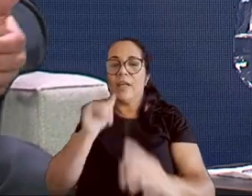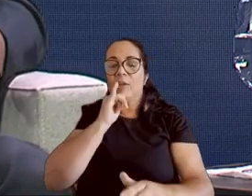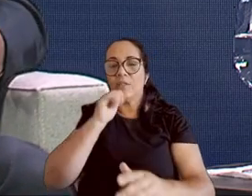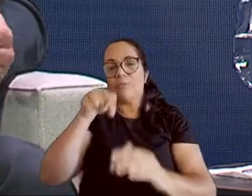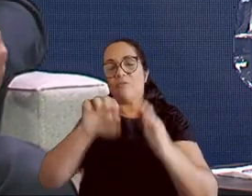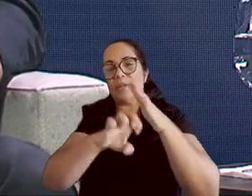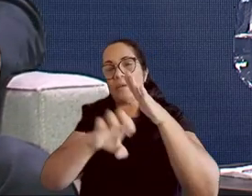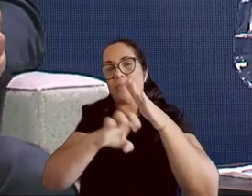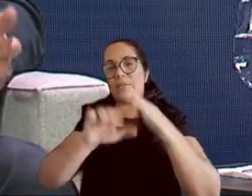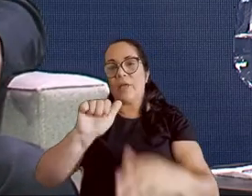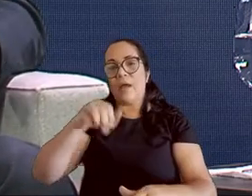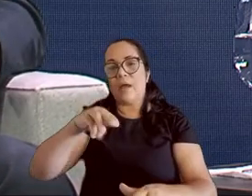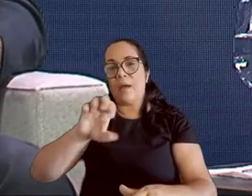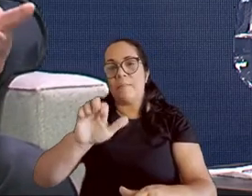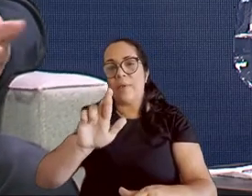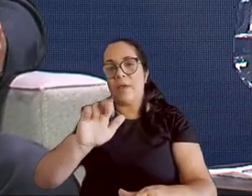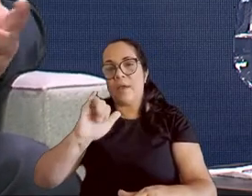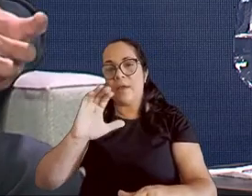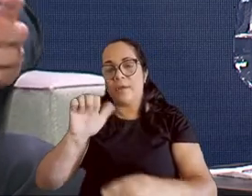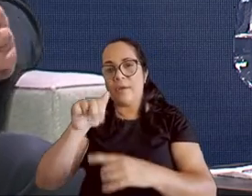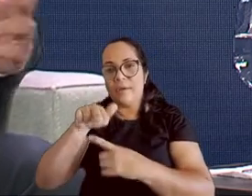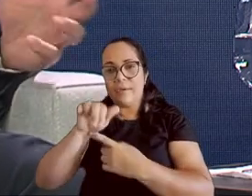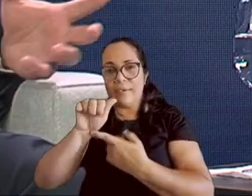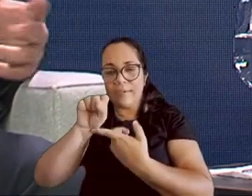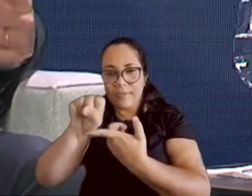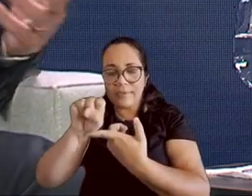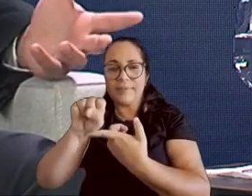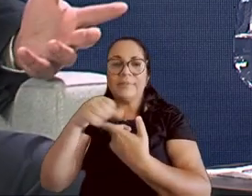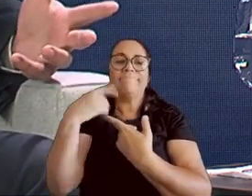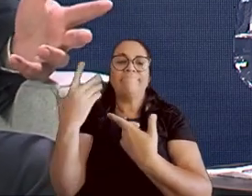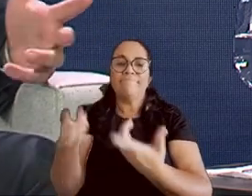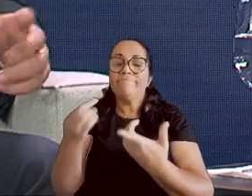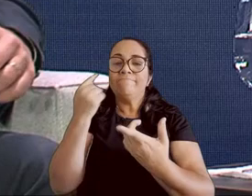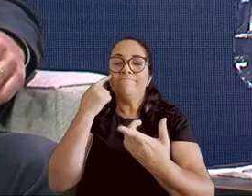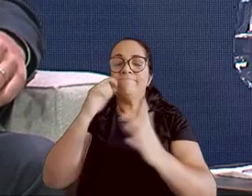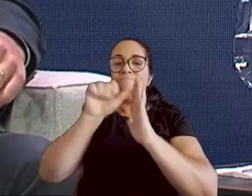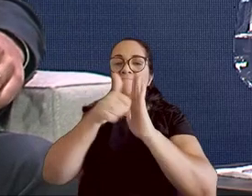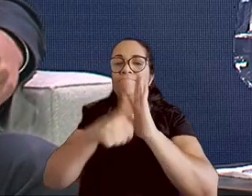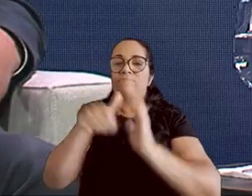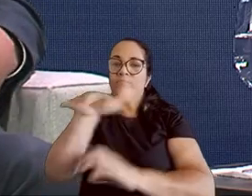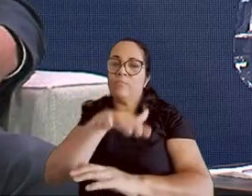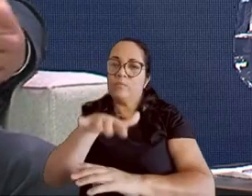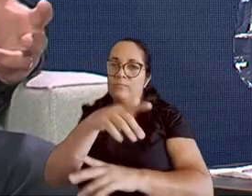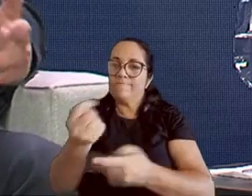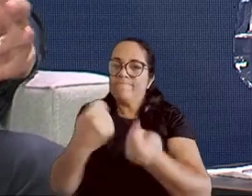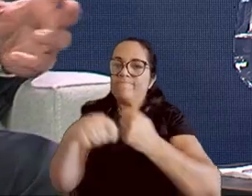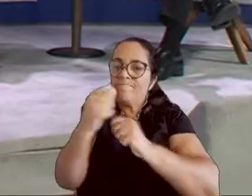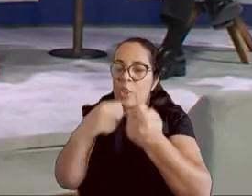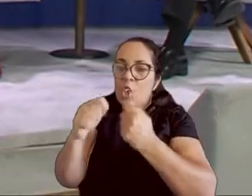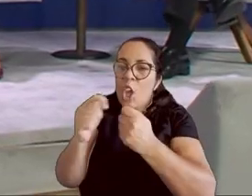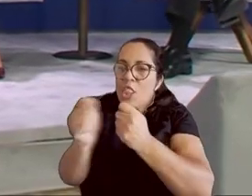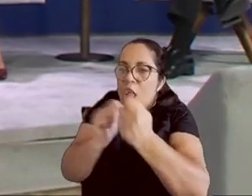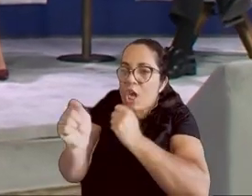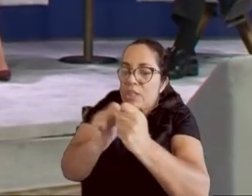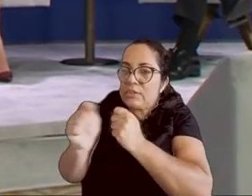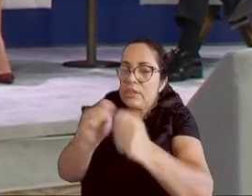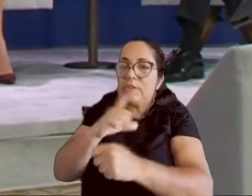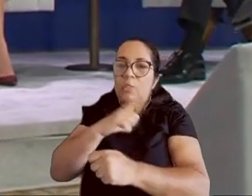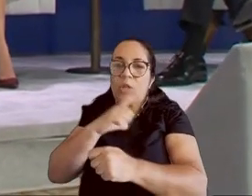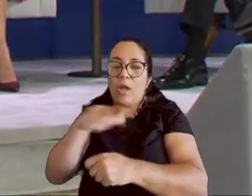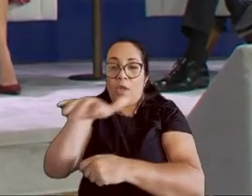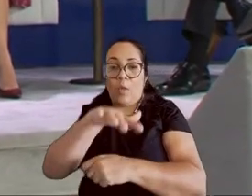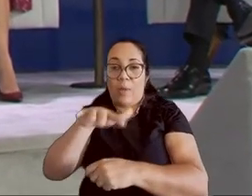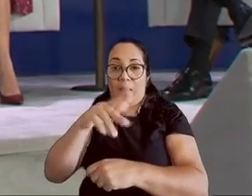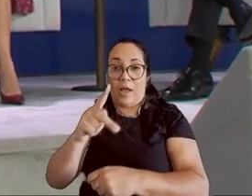tem esse de ruído no mercado de algumas outras negociações acontecendo e o mercado primário parece estar um pouco